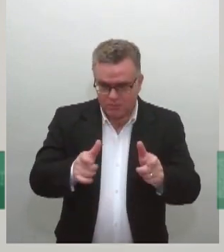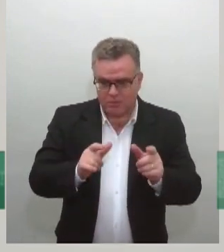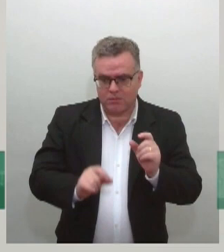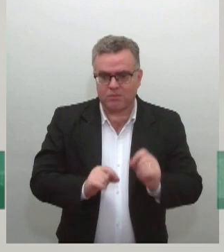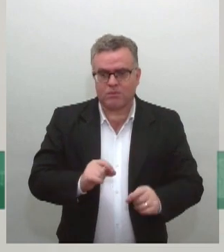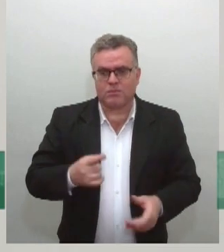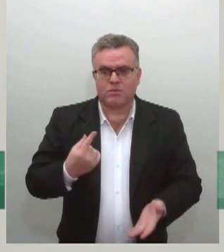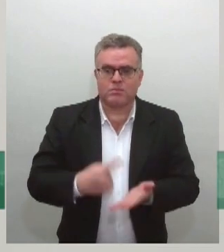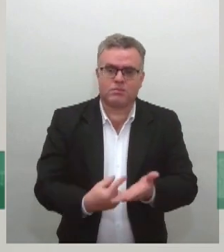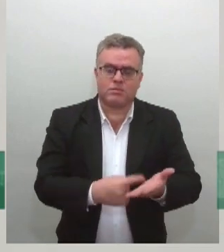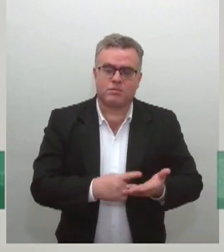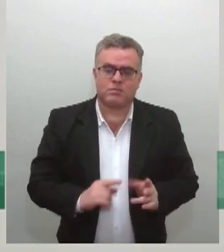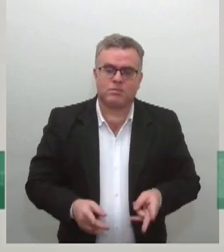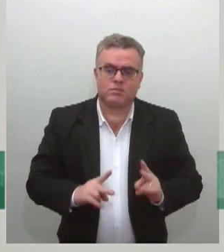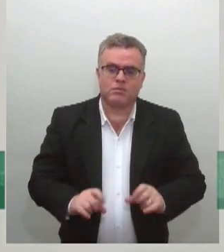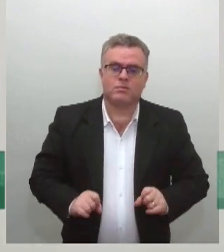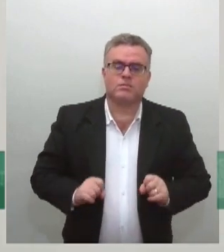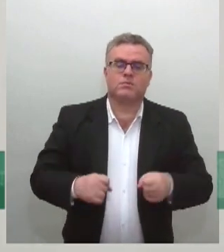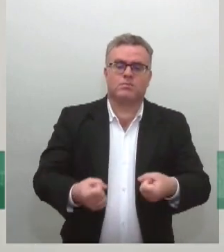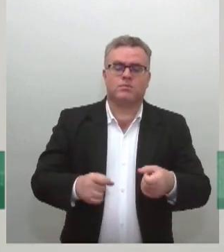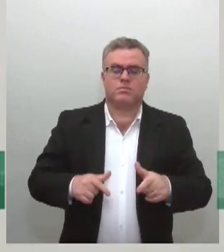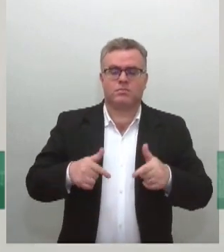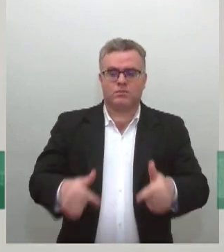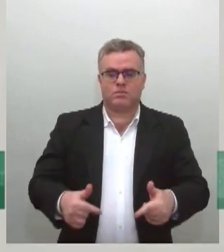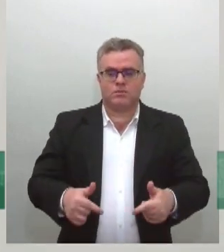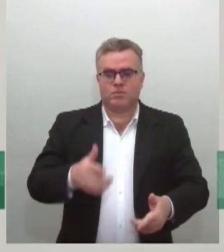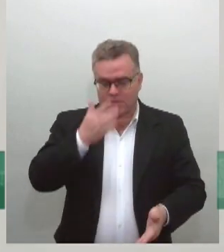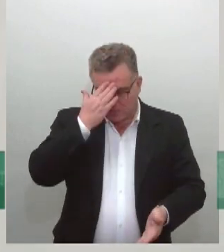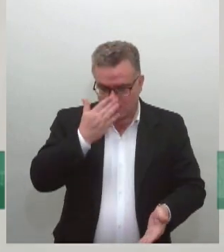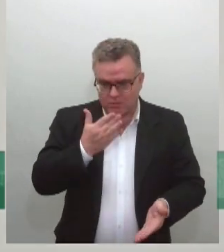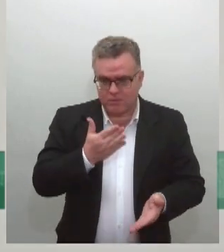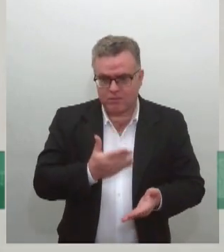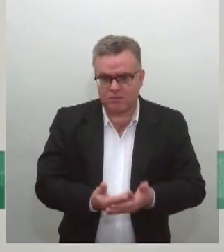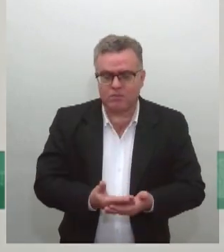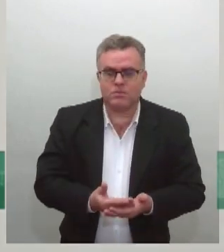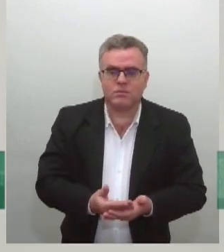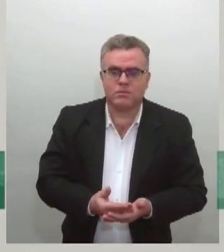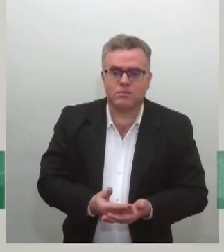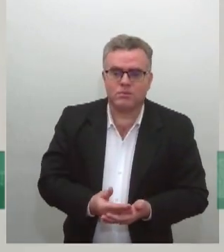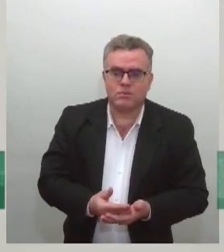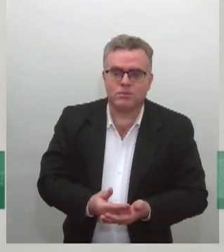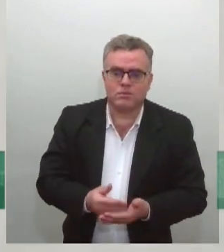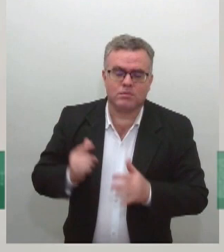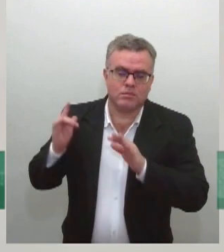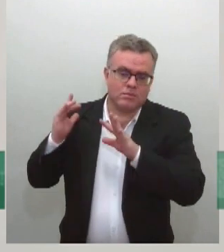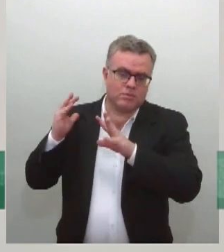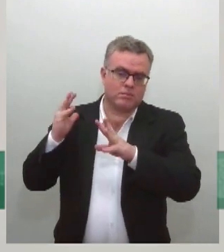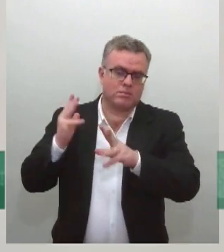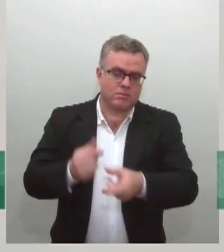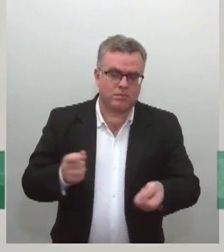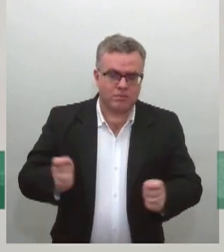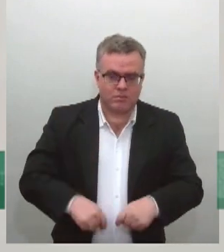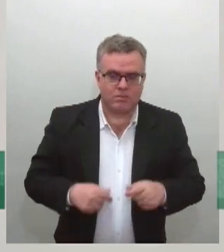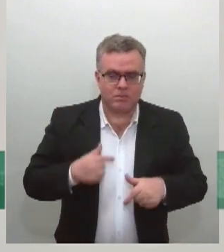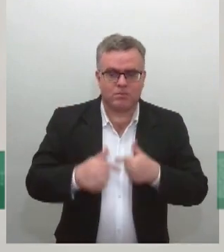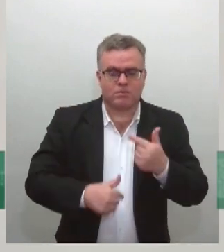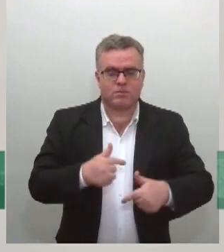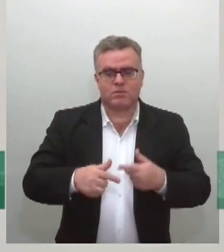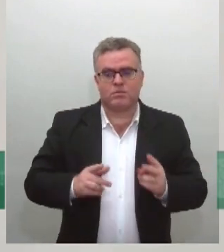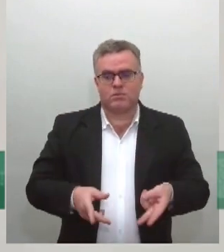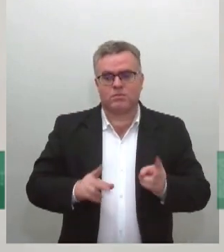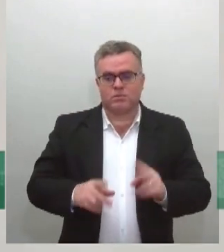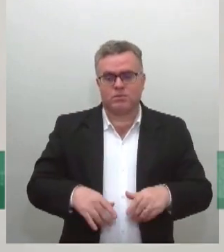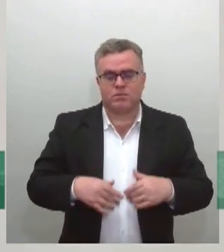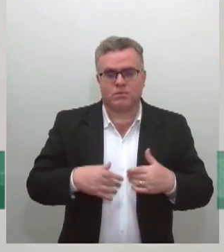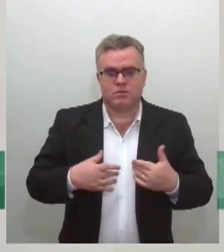surtido efeitos. Eu acredito que a gente tenha um panorama mais efetivo desse trabalho agora ao final do primeiro ano da execução